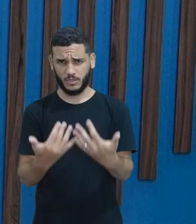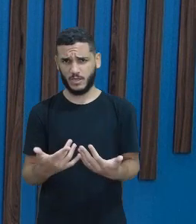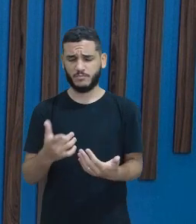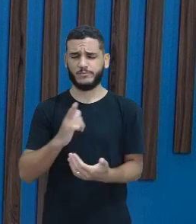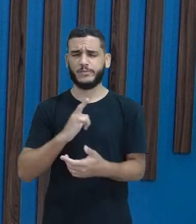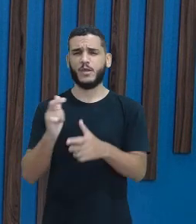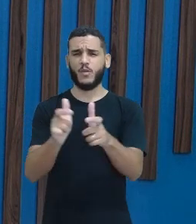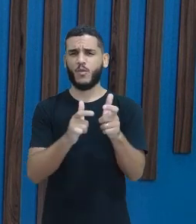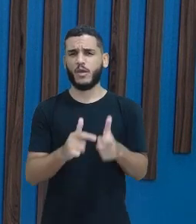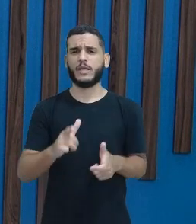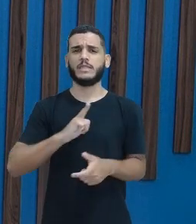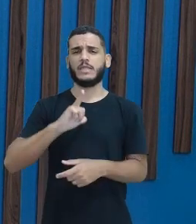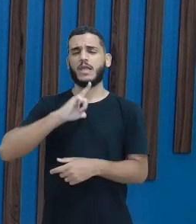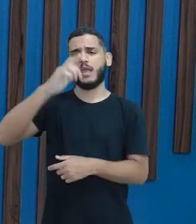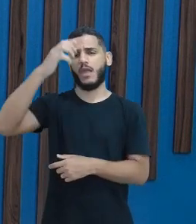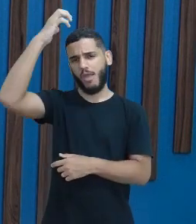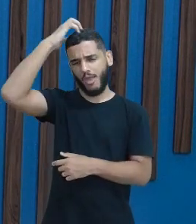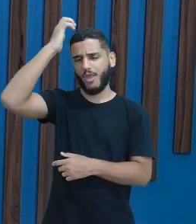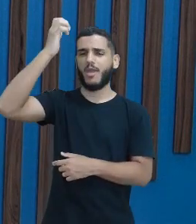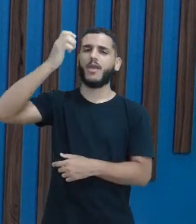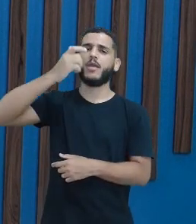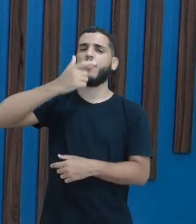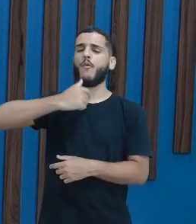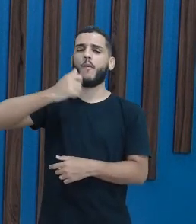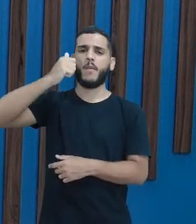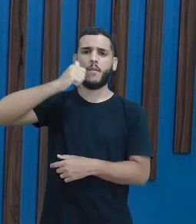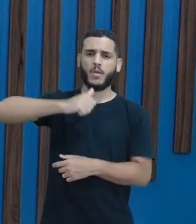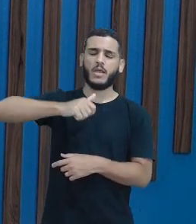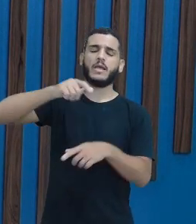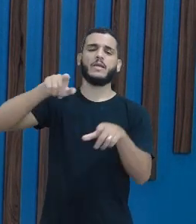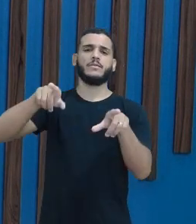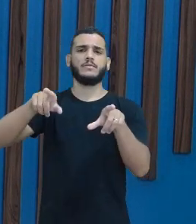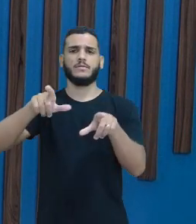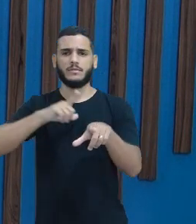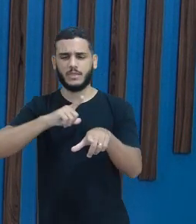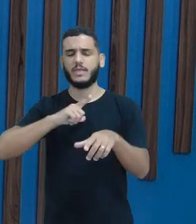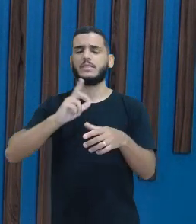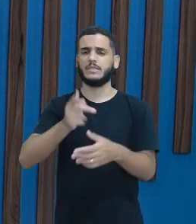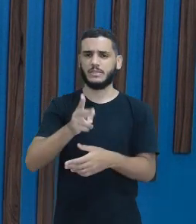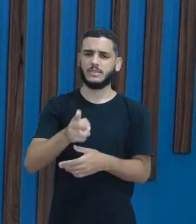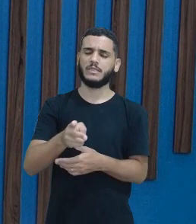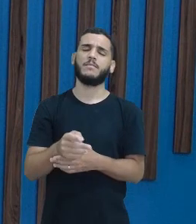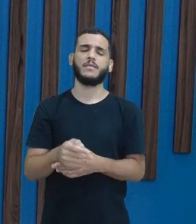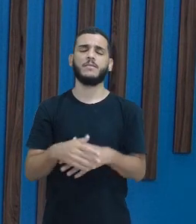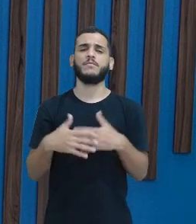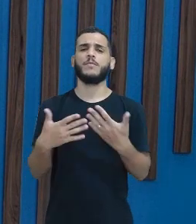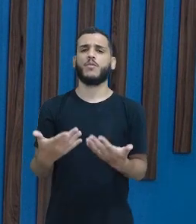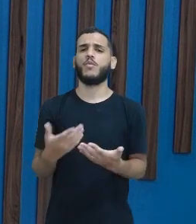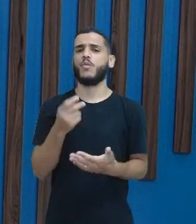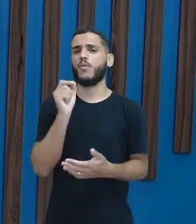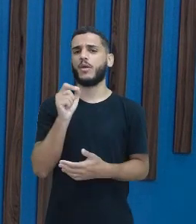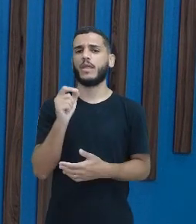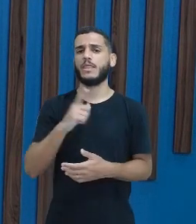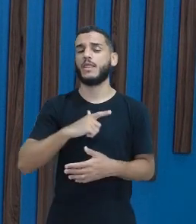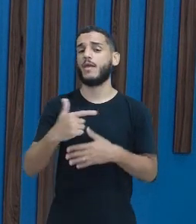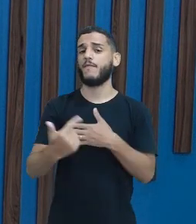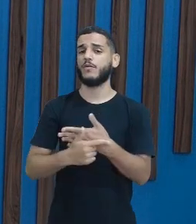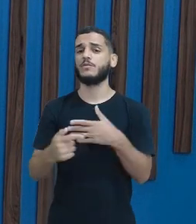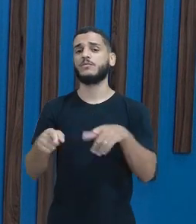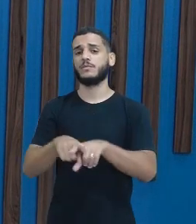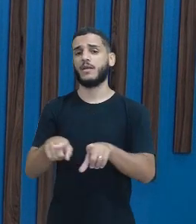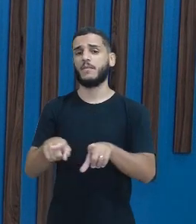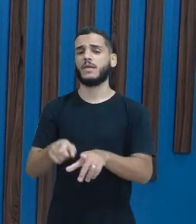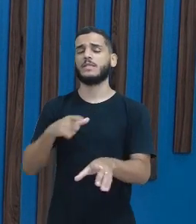ainda tem os reis, as rainhas, os imperadores, e isso a gente falando muito antigamente, eles tinham essa função também